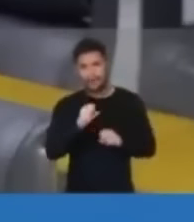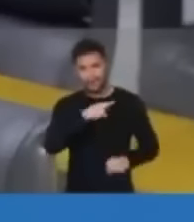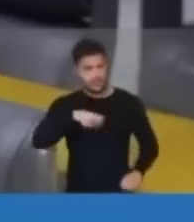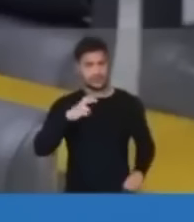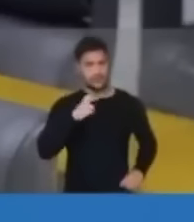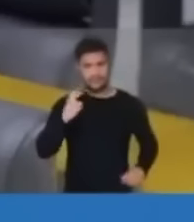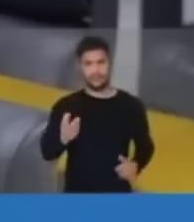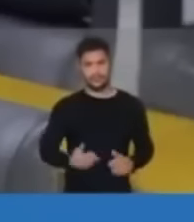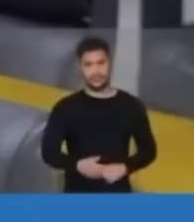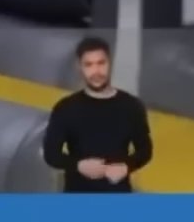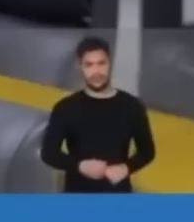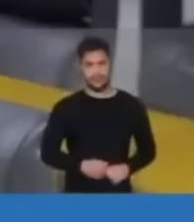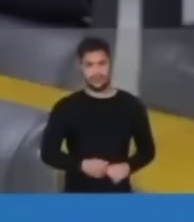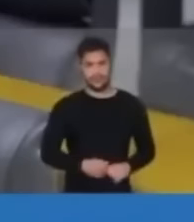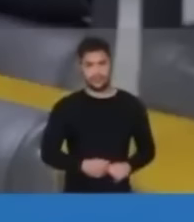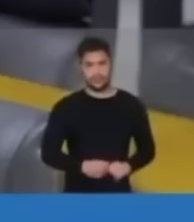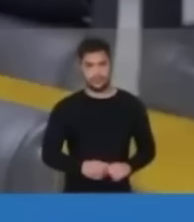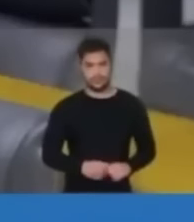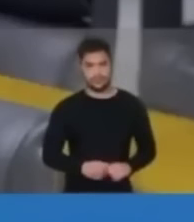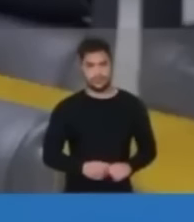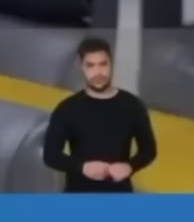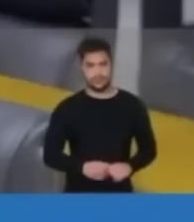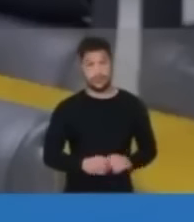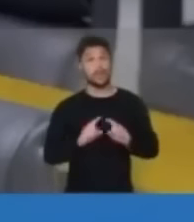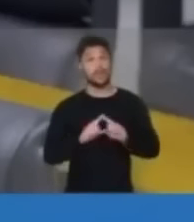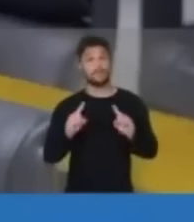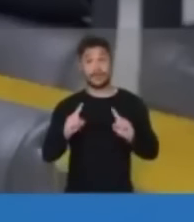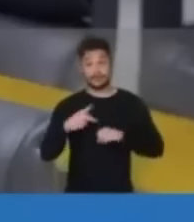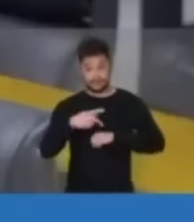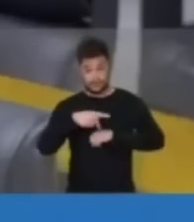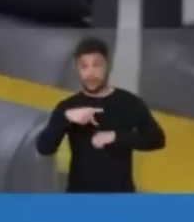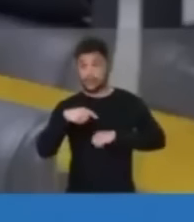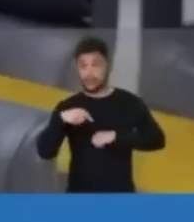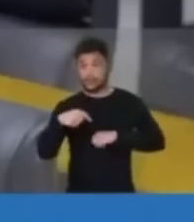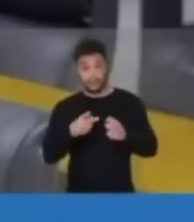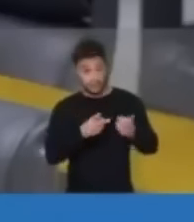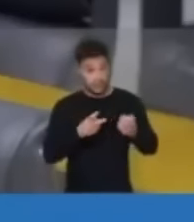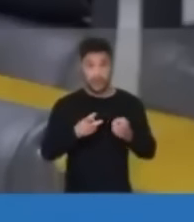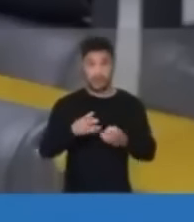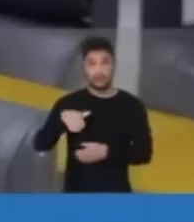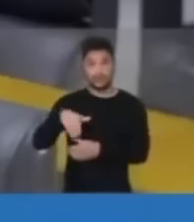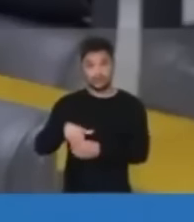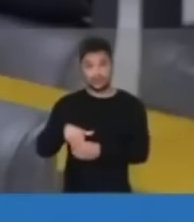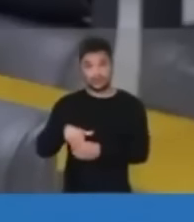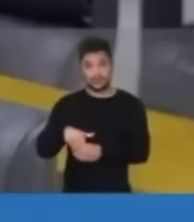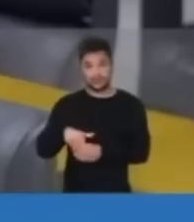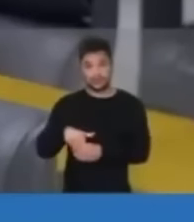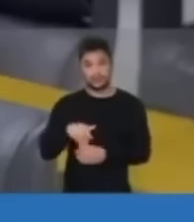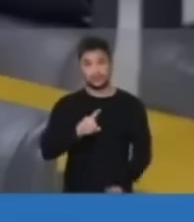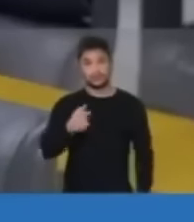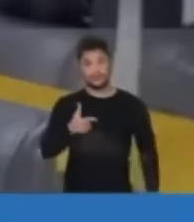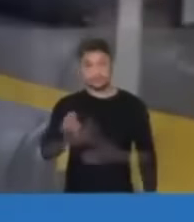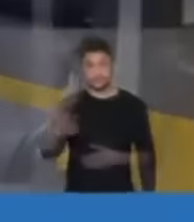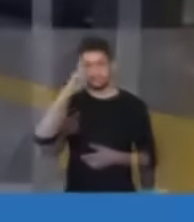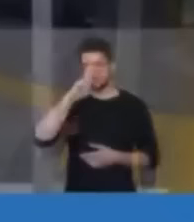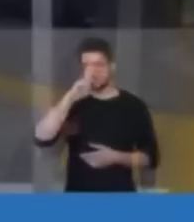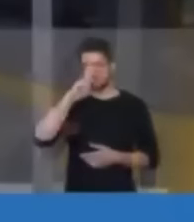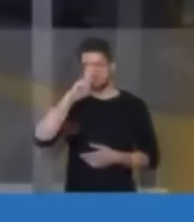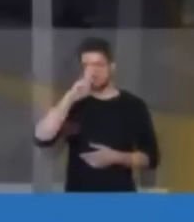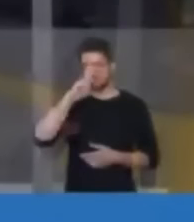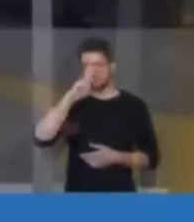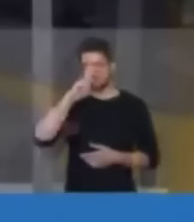vergonha isto é uma vergonha mas o país está vendo e viu nas eleições e 26 a gente vai est